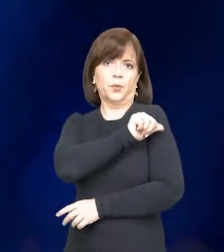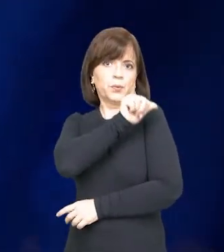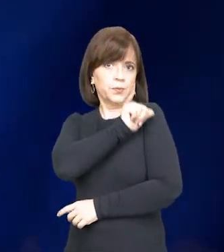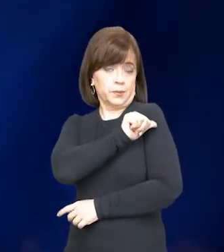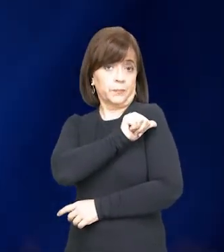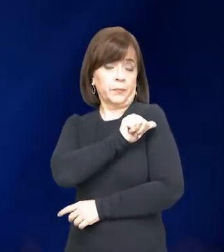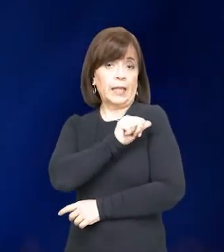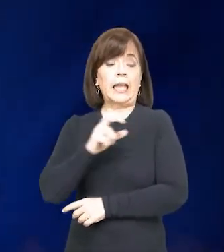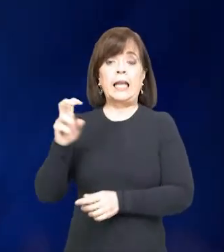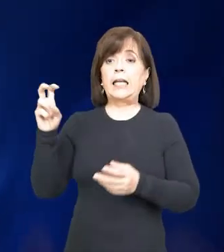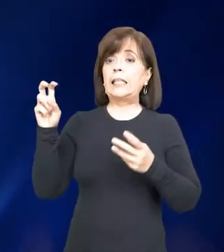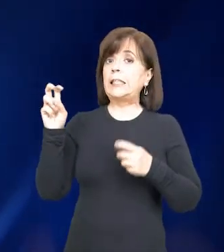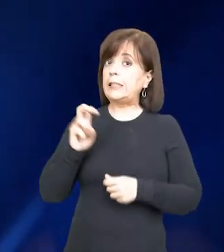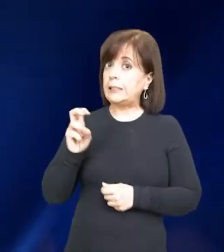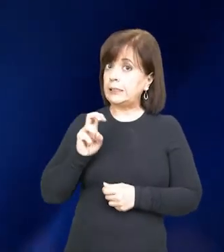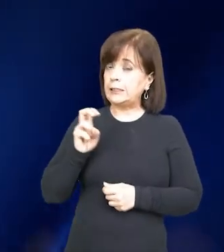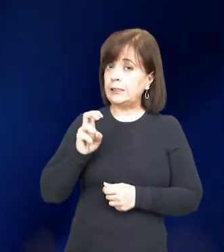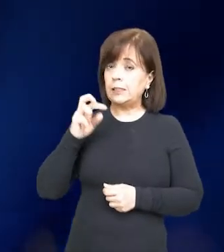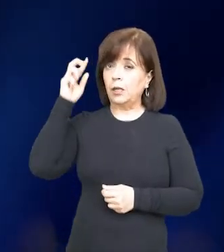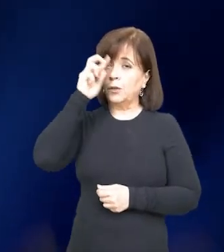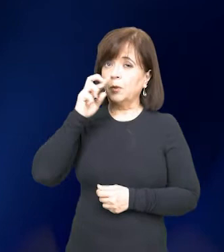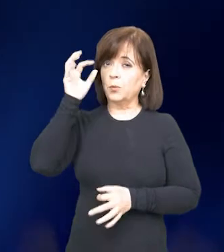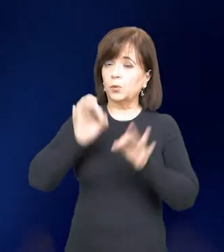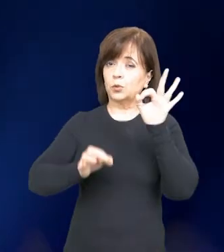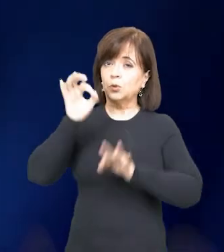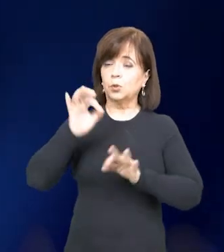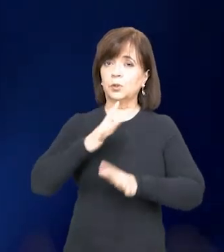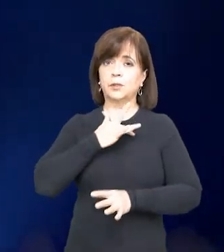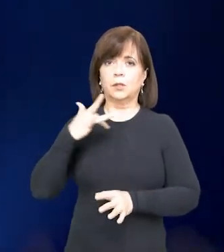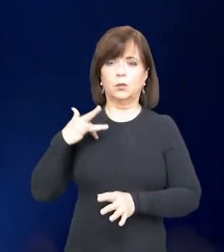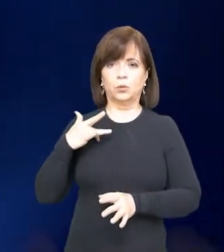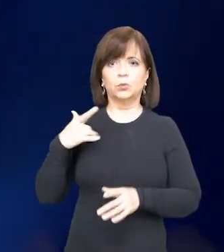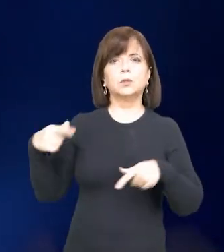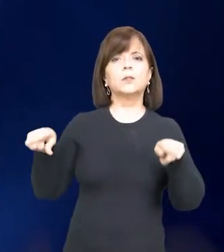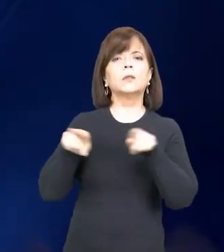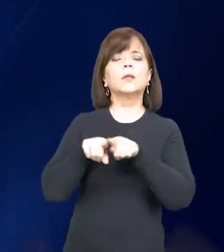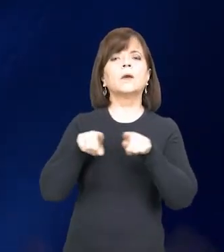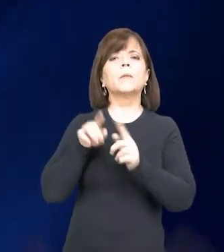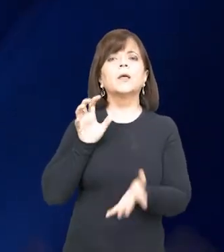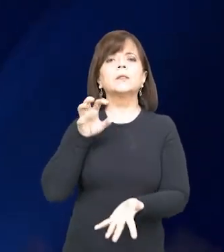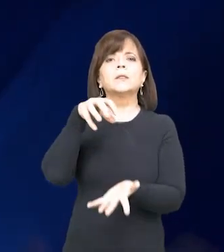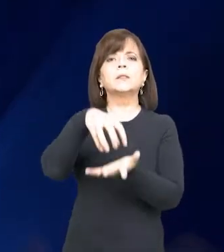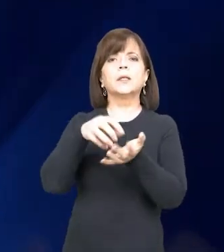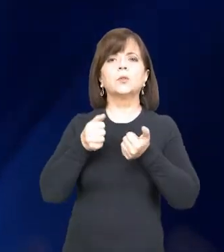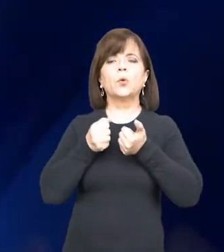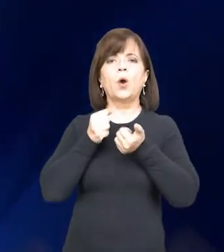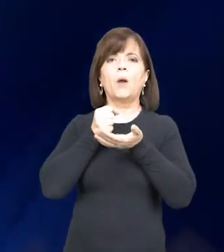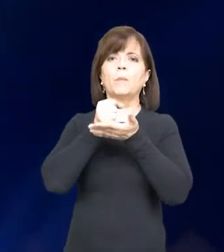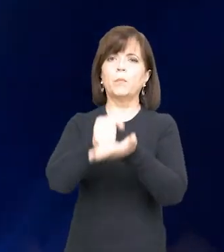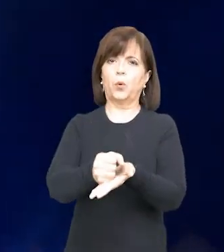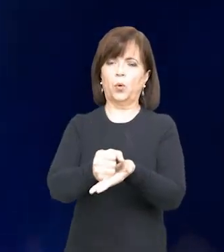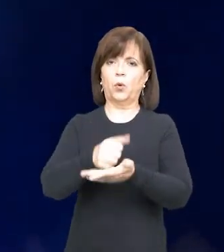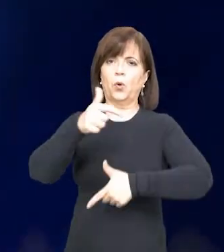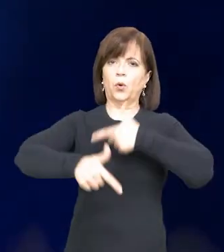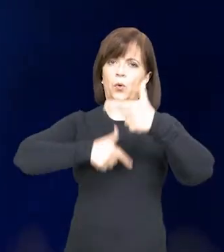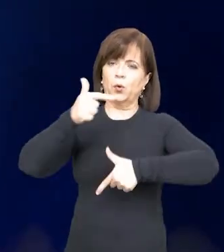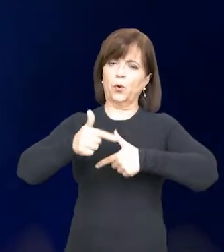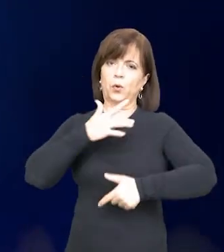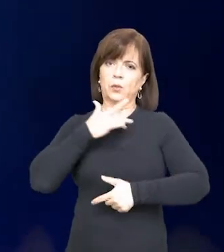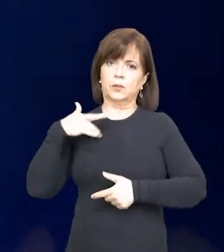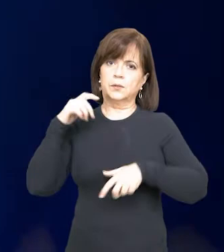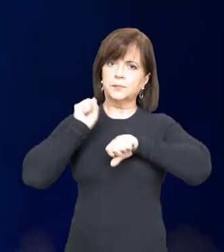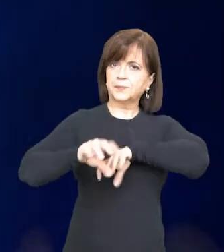Promotoria de Justiça de Tutela Coletiva da Saúde da Capital, bem como pelos Centros de Apoio Operacionais de Saúde e